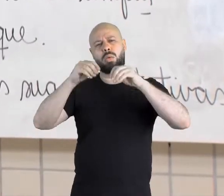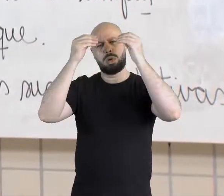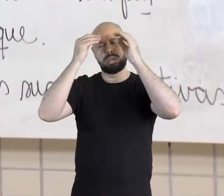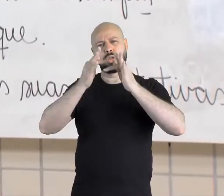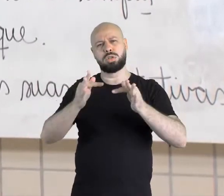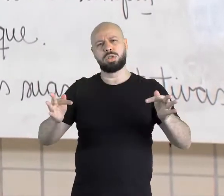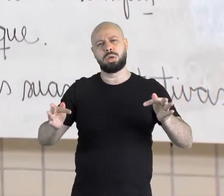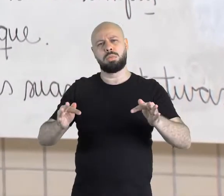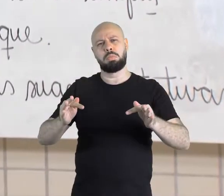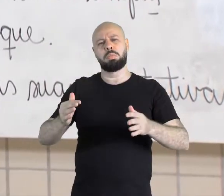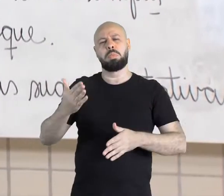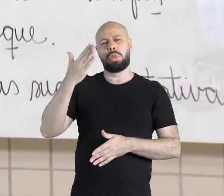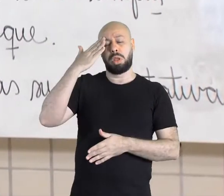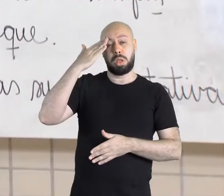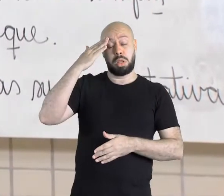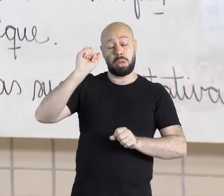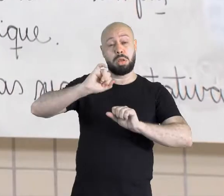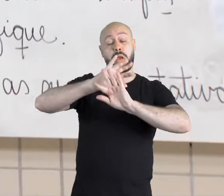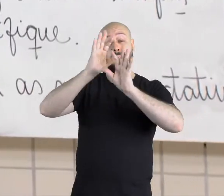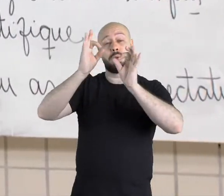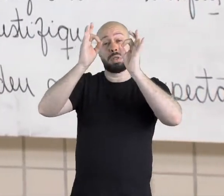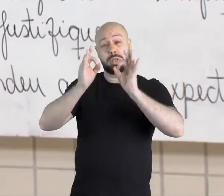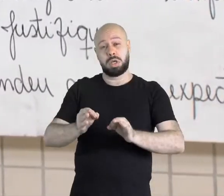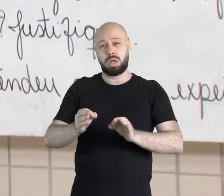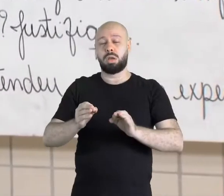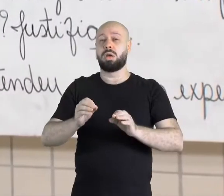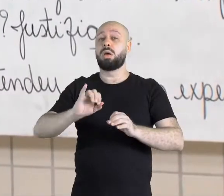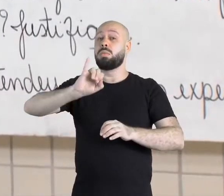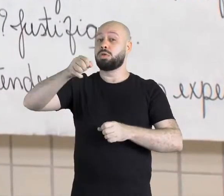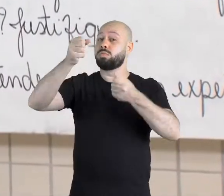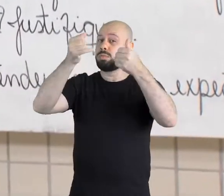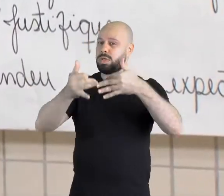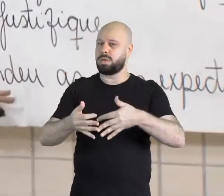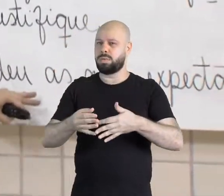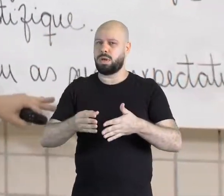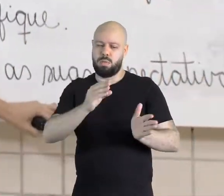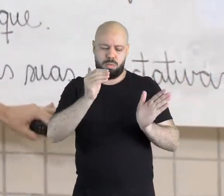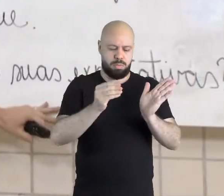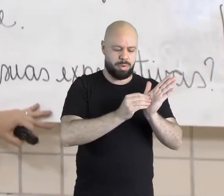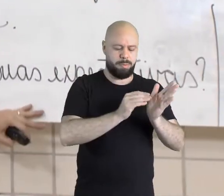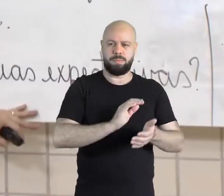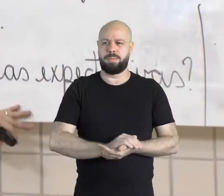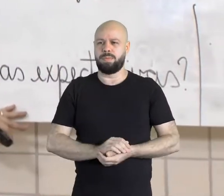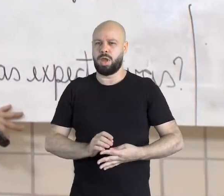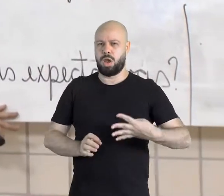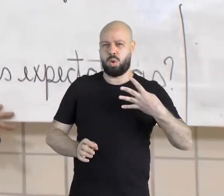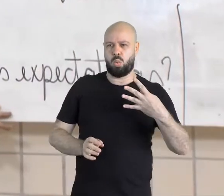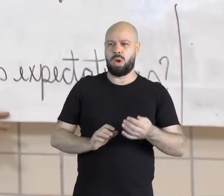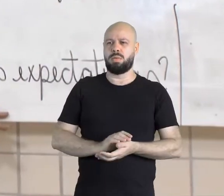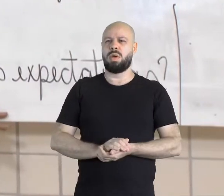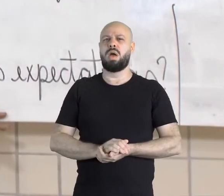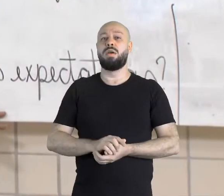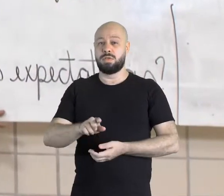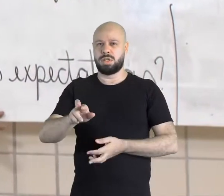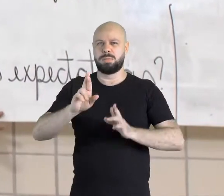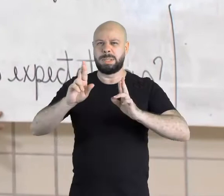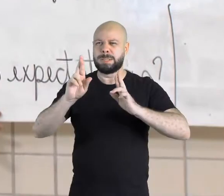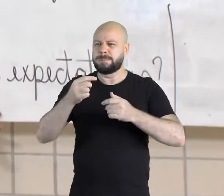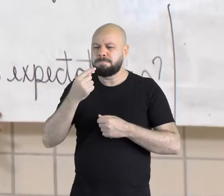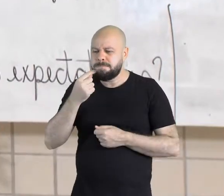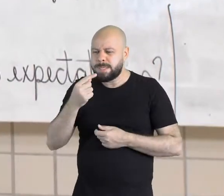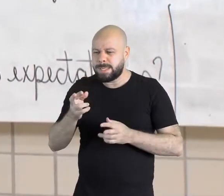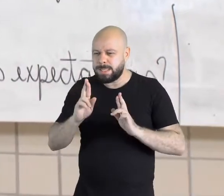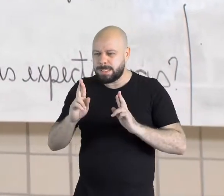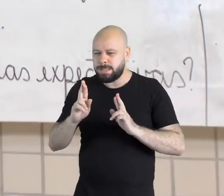fácil compreensão. Justifica. O vlog atendeu às suas expectativas? Era o que você